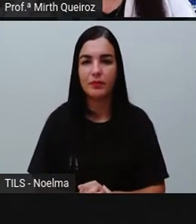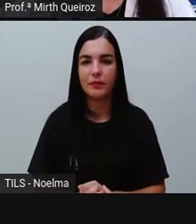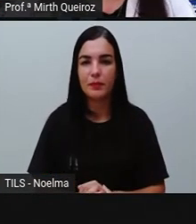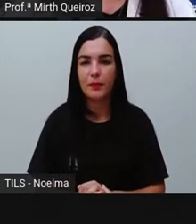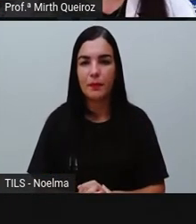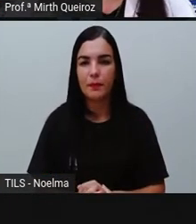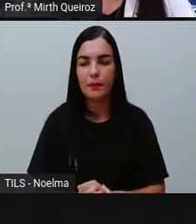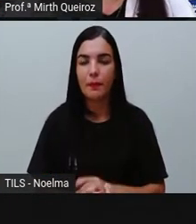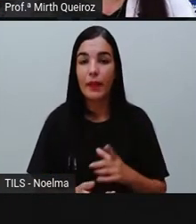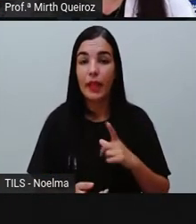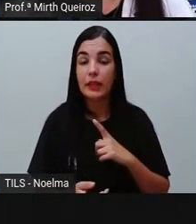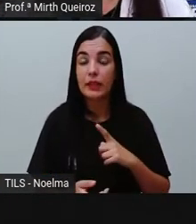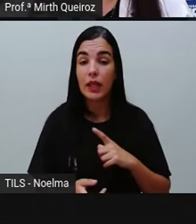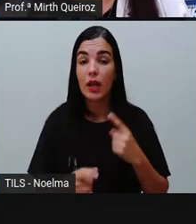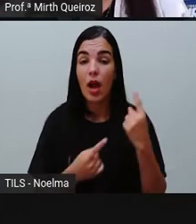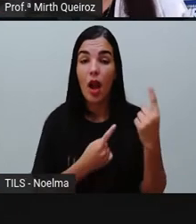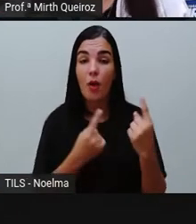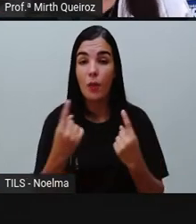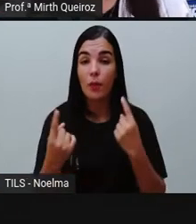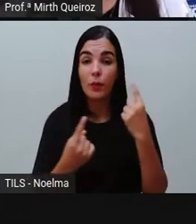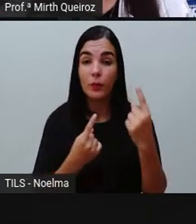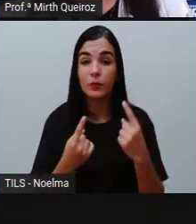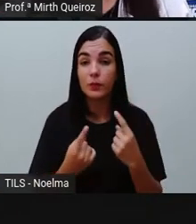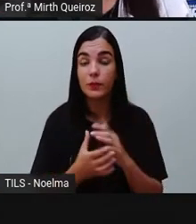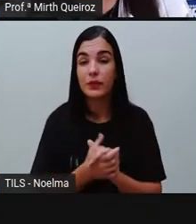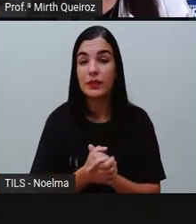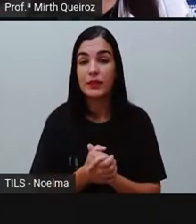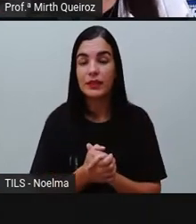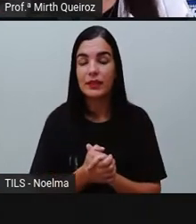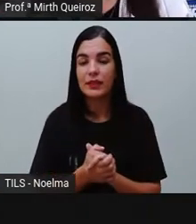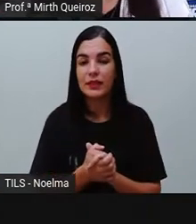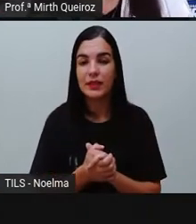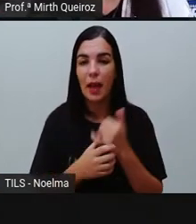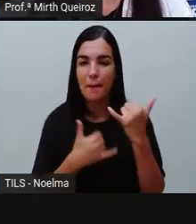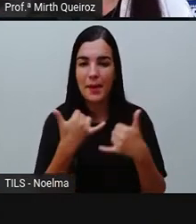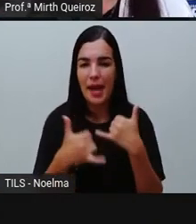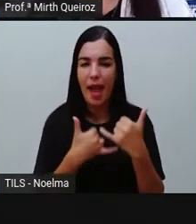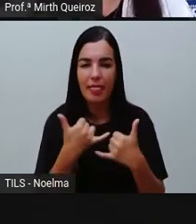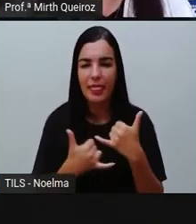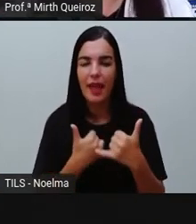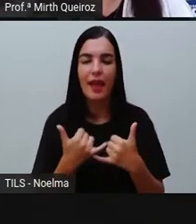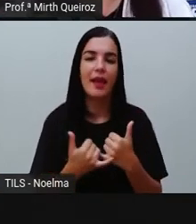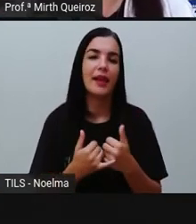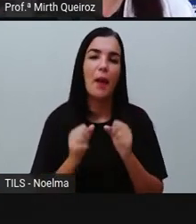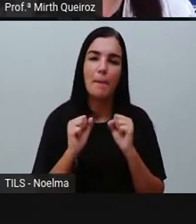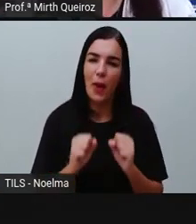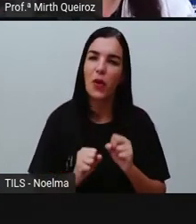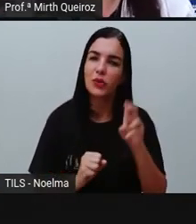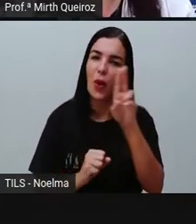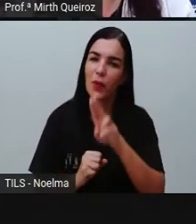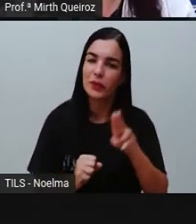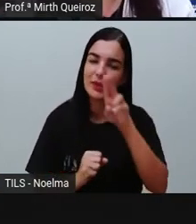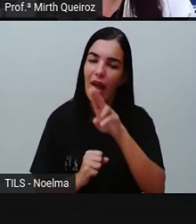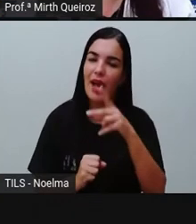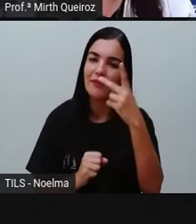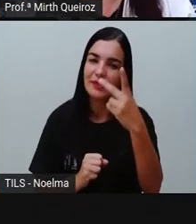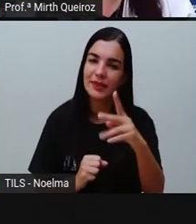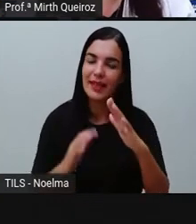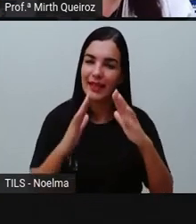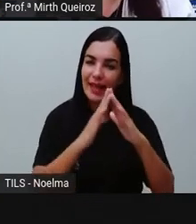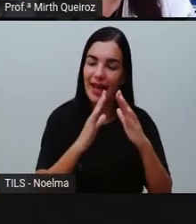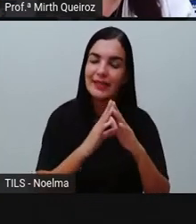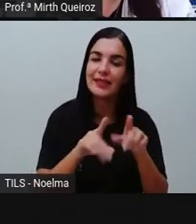E aí eu trouxe aqui para vocês um tipo de brincadeira que pode ser utilizada para vocês como uma